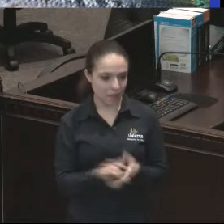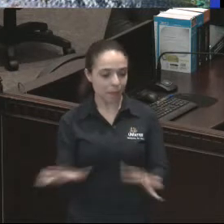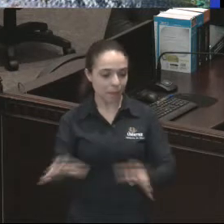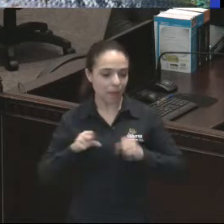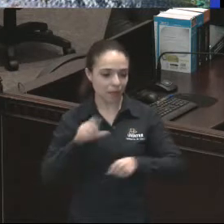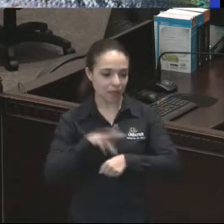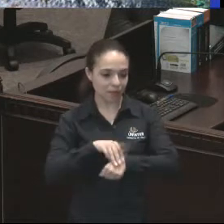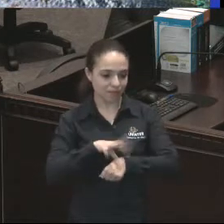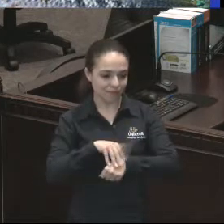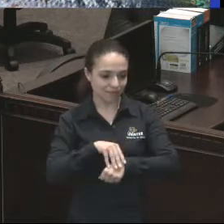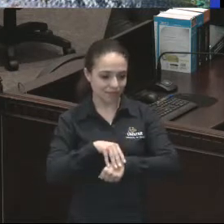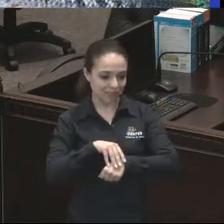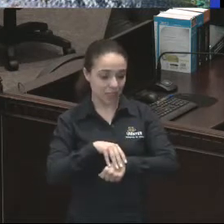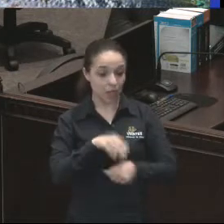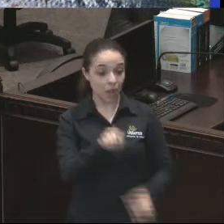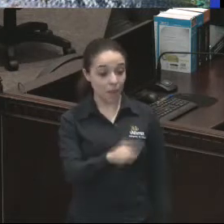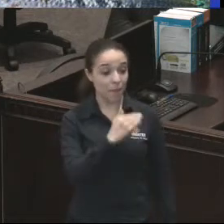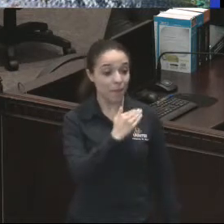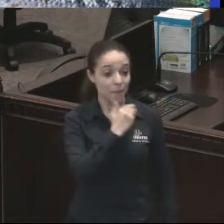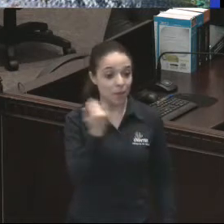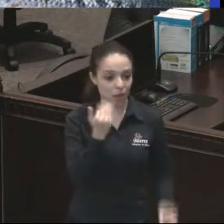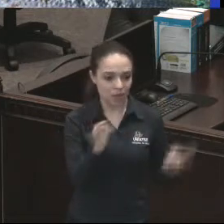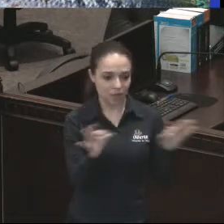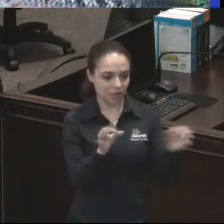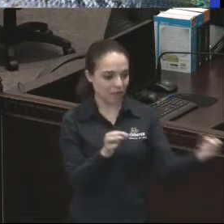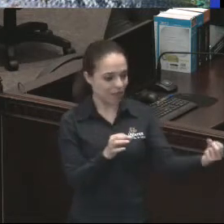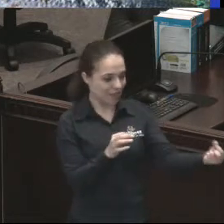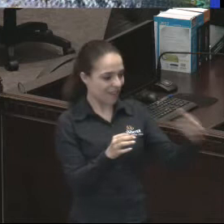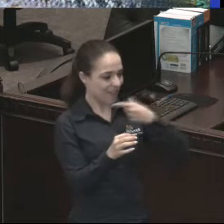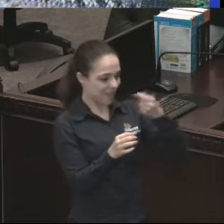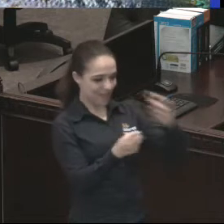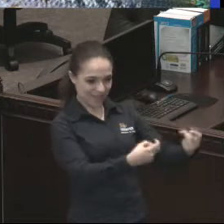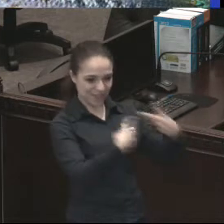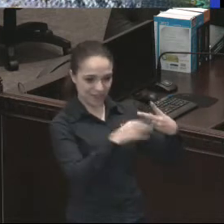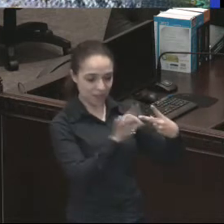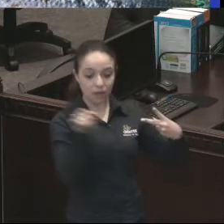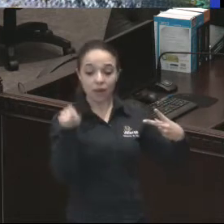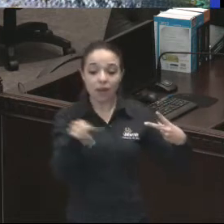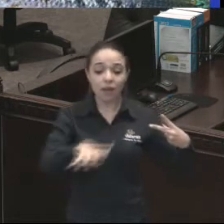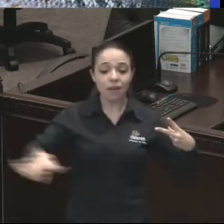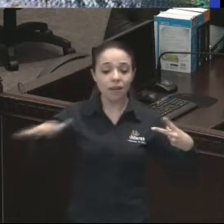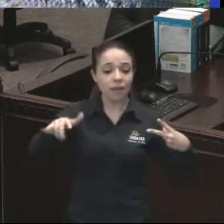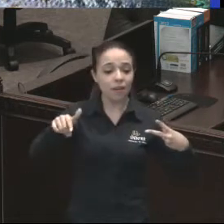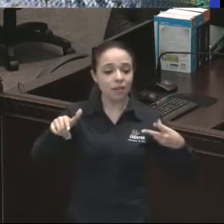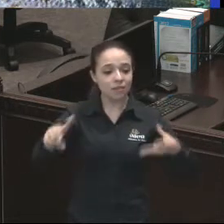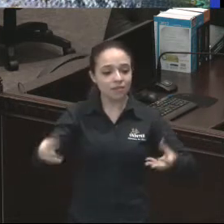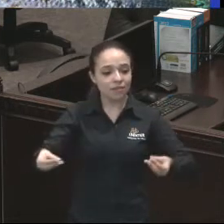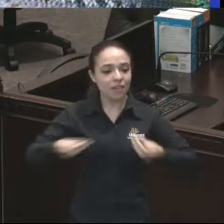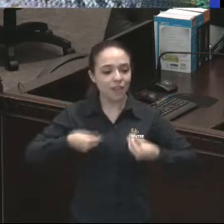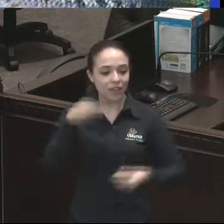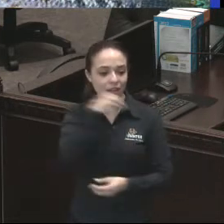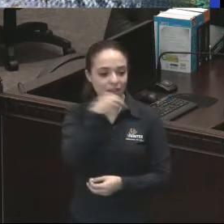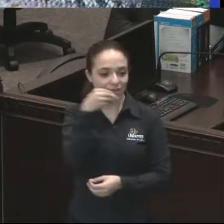bacteriana. Então, talvez ele não morra por causa do diclofenaco, mas talvez ele morra porque ele está mais